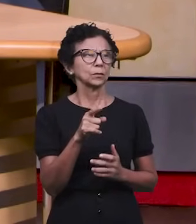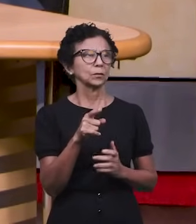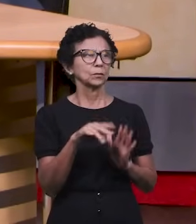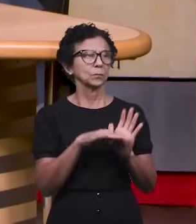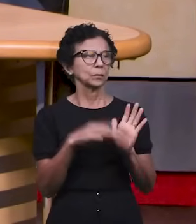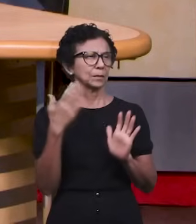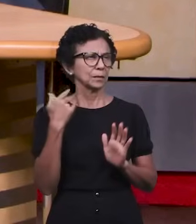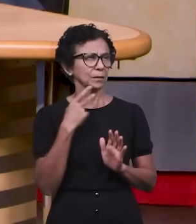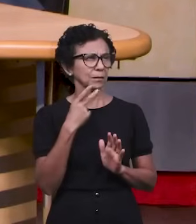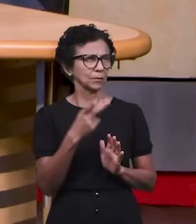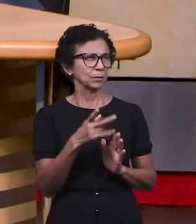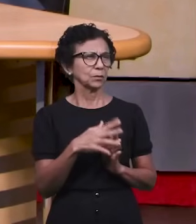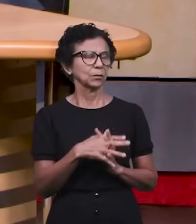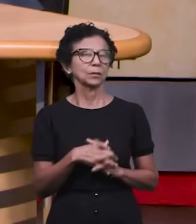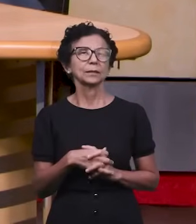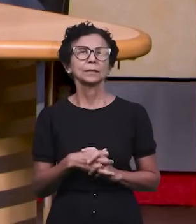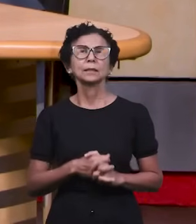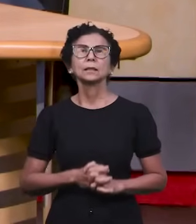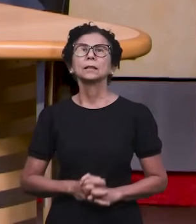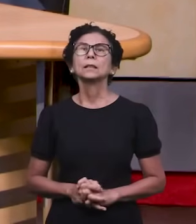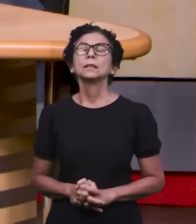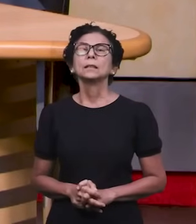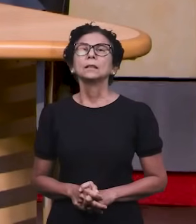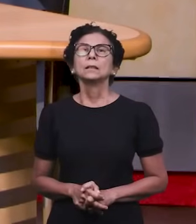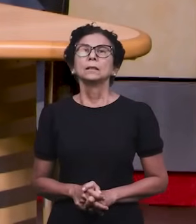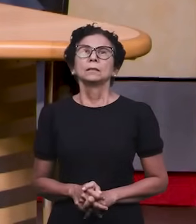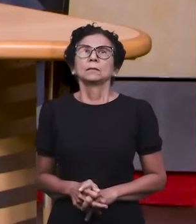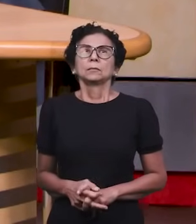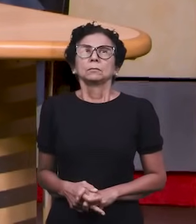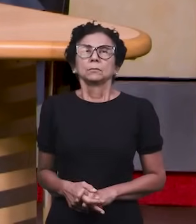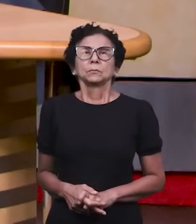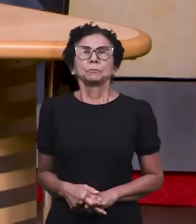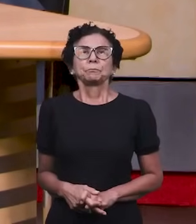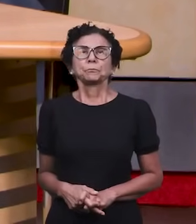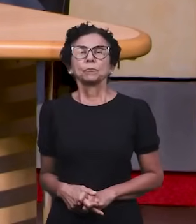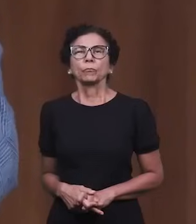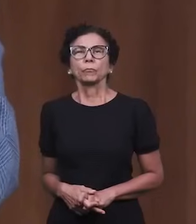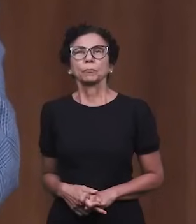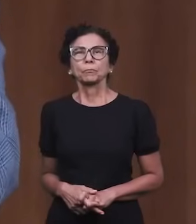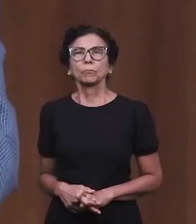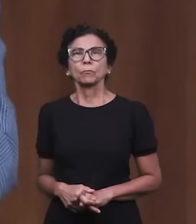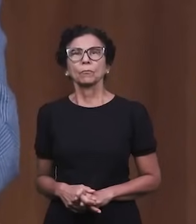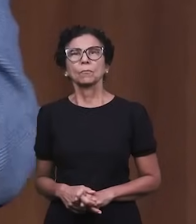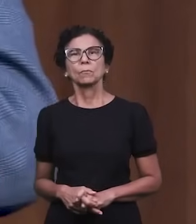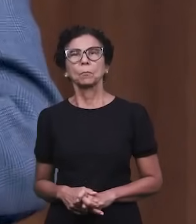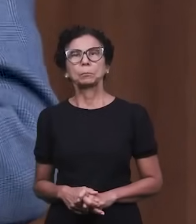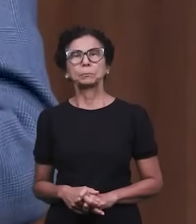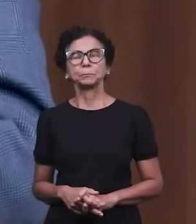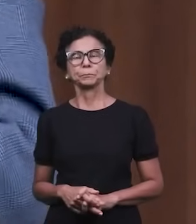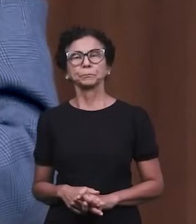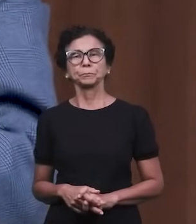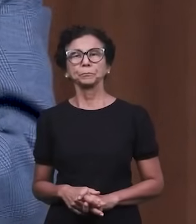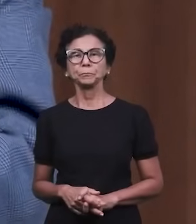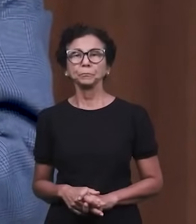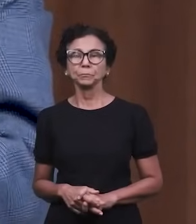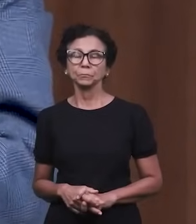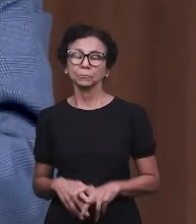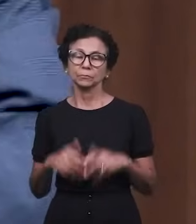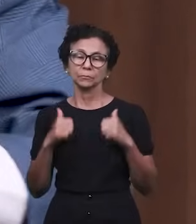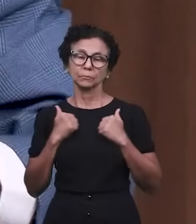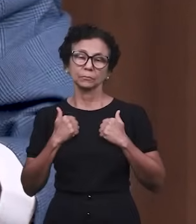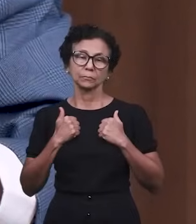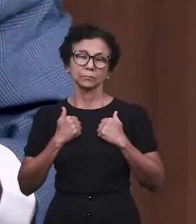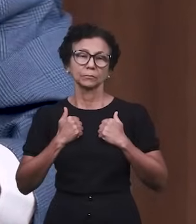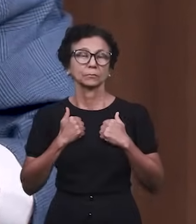no programa anterior, você tem que manter isso. Como é que você vai manter? Porque se você se acomodar,